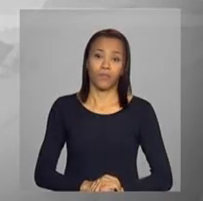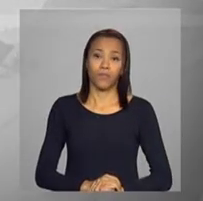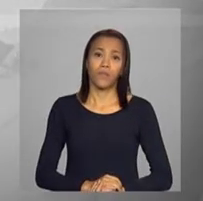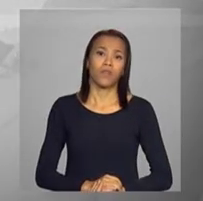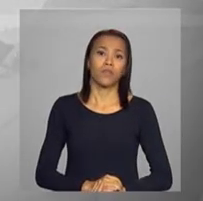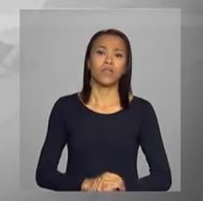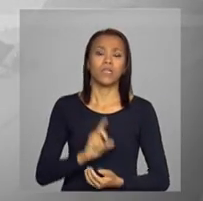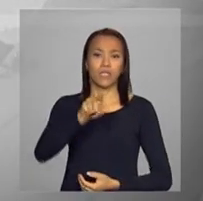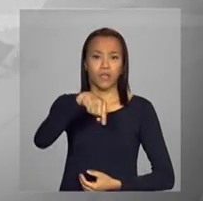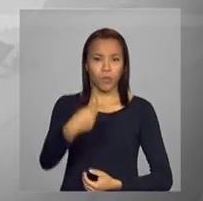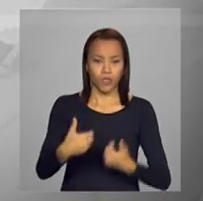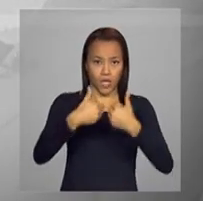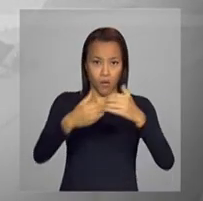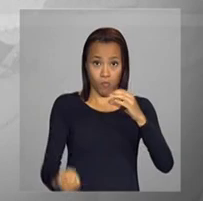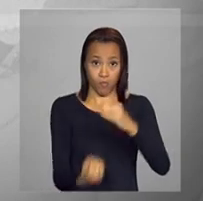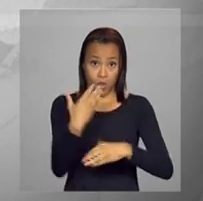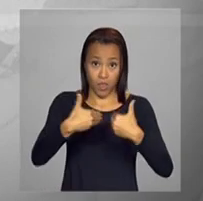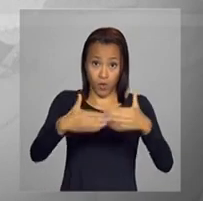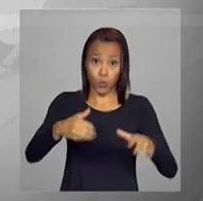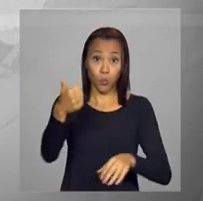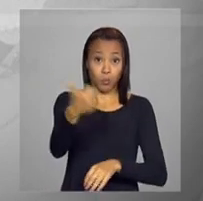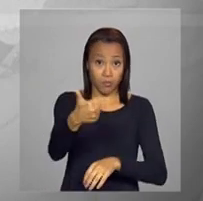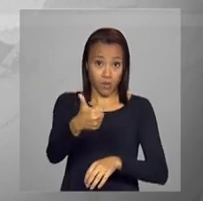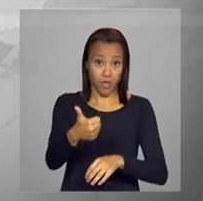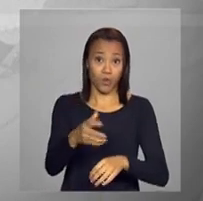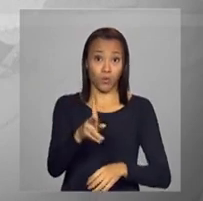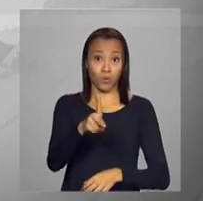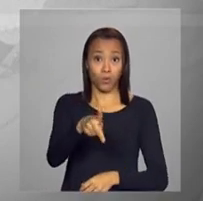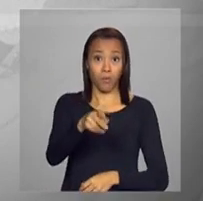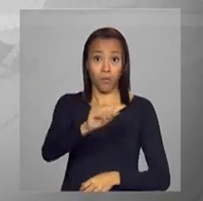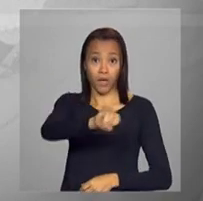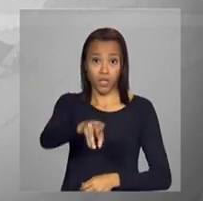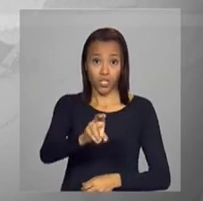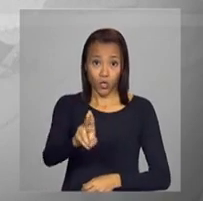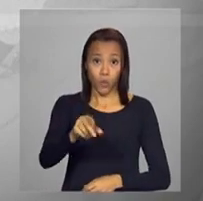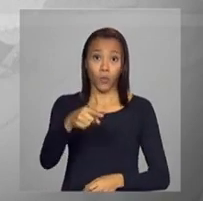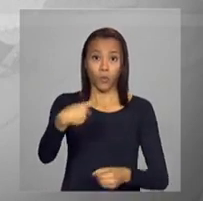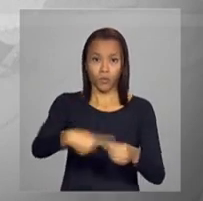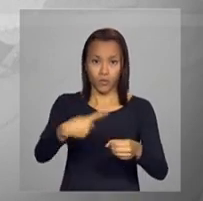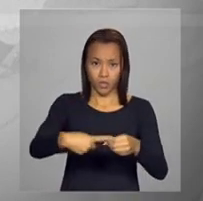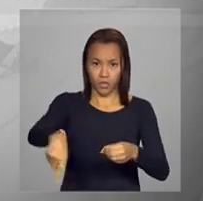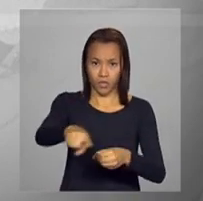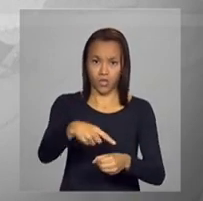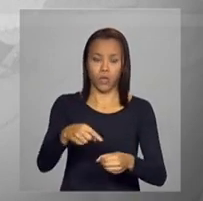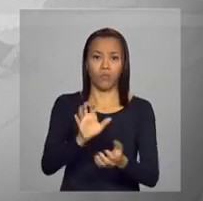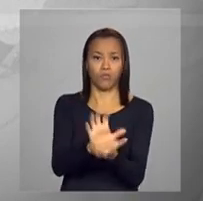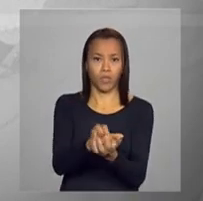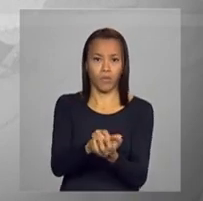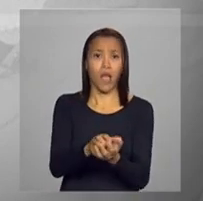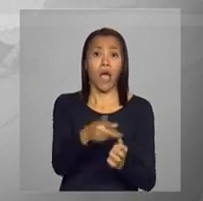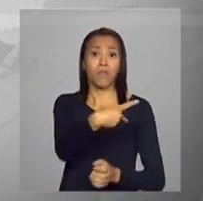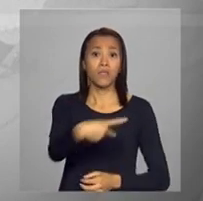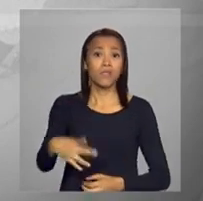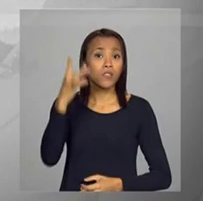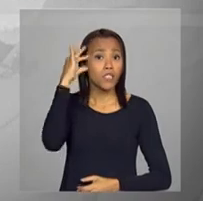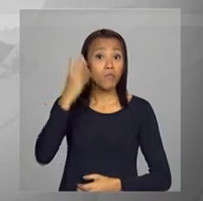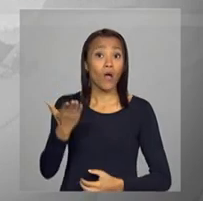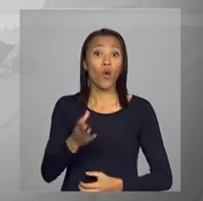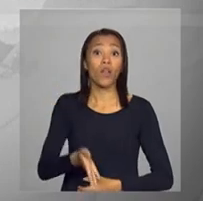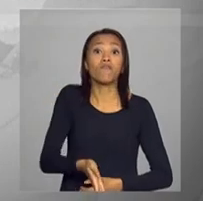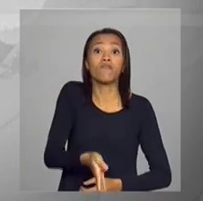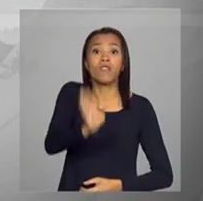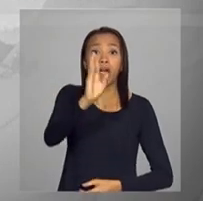E após a inauguração do primeiro trecho da adutora do Pajeú em Serra Talhada, Pernambuco, a presidenta Dilma segue agora